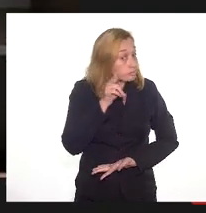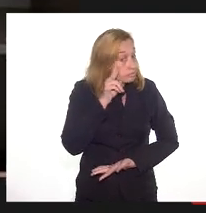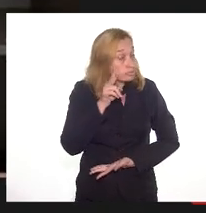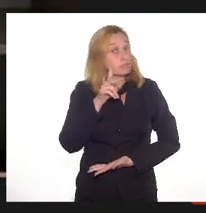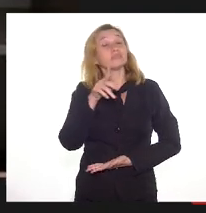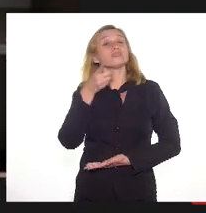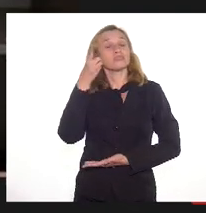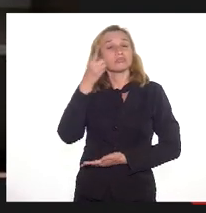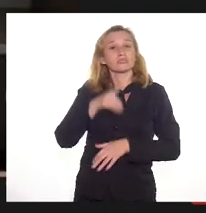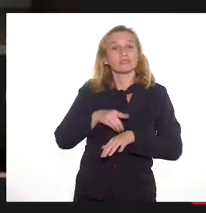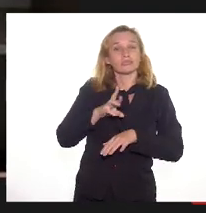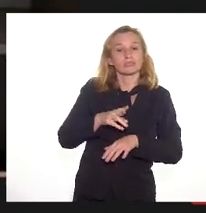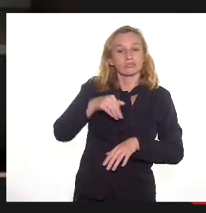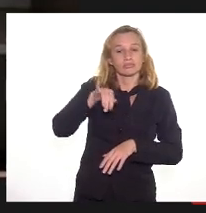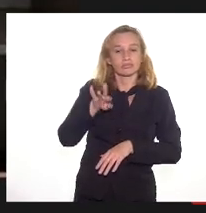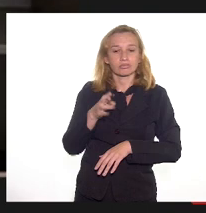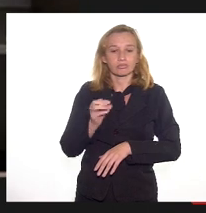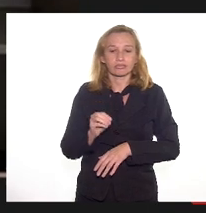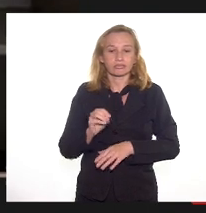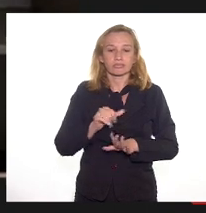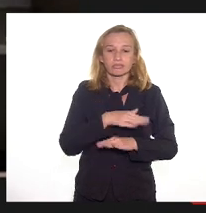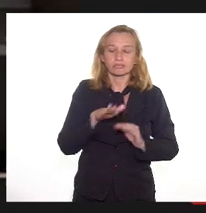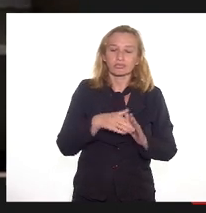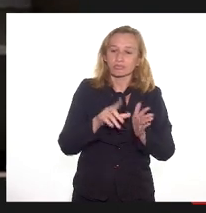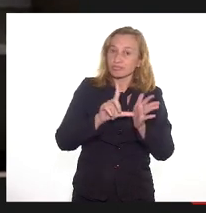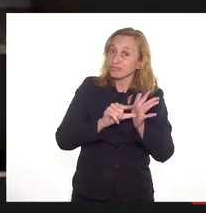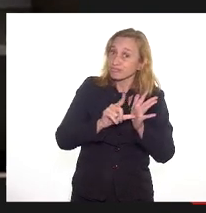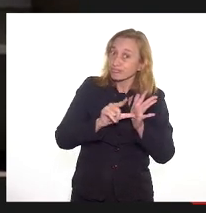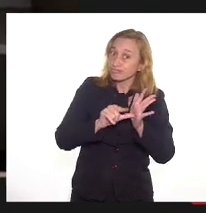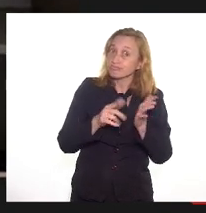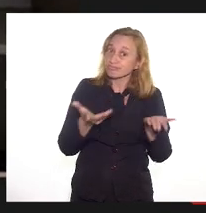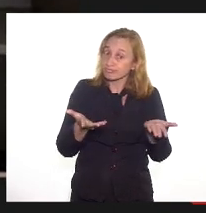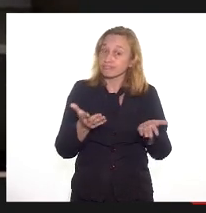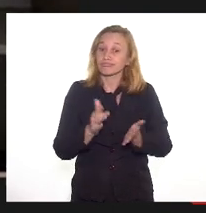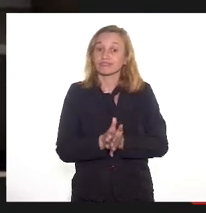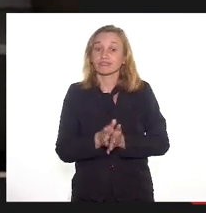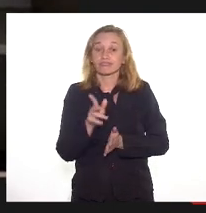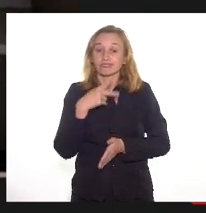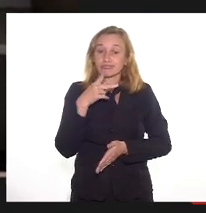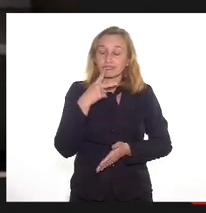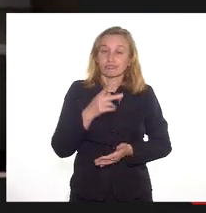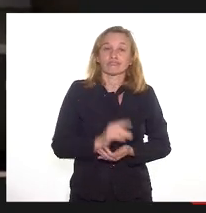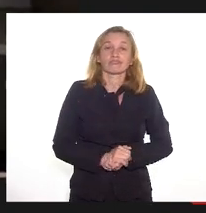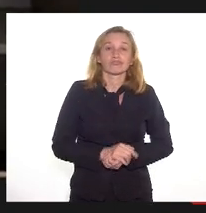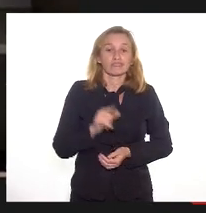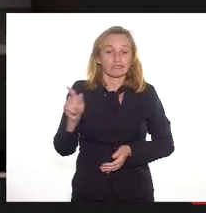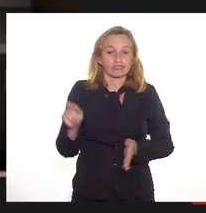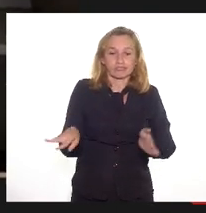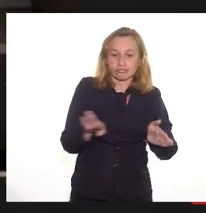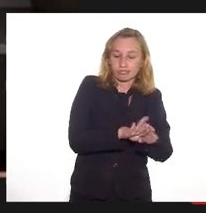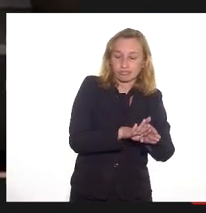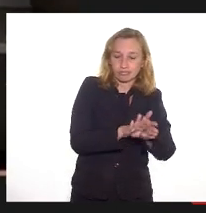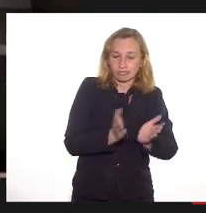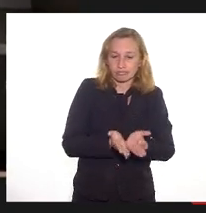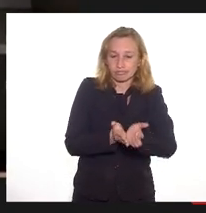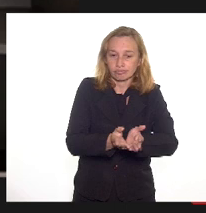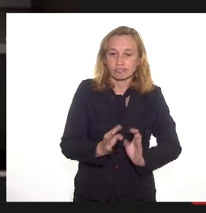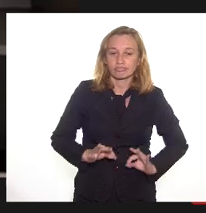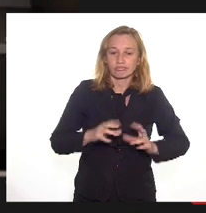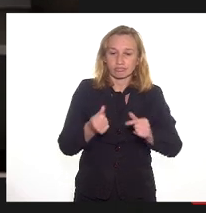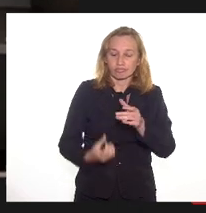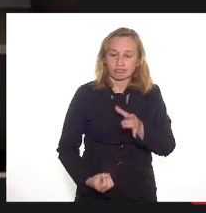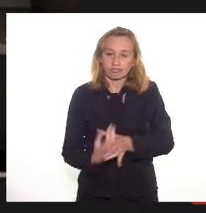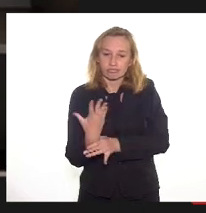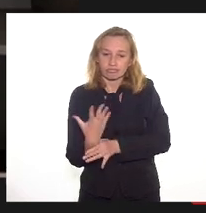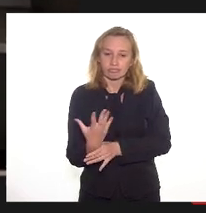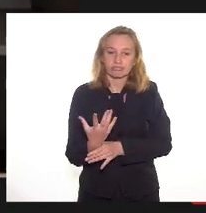doutor Mauro, que todos aqueles atrasos, inclusive, que foram listados, aquelas plataformas todas foram construídas no